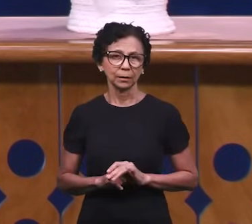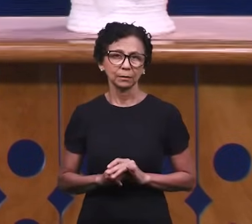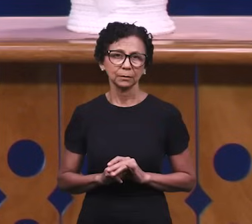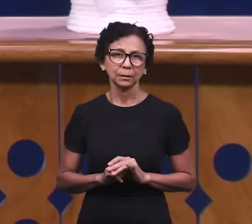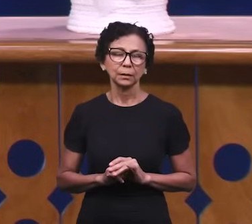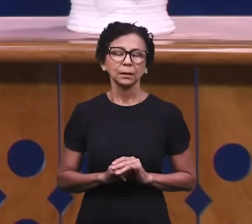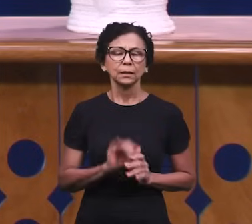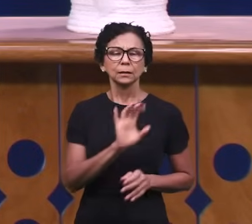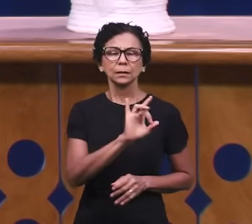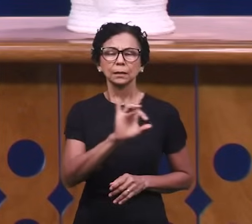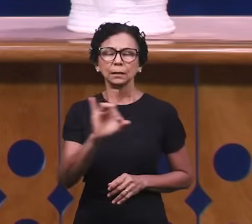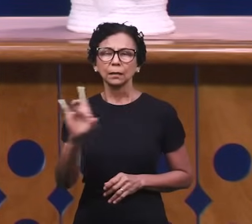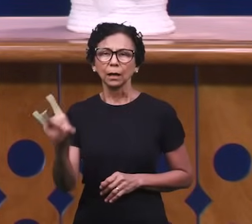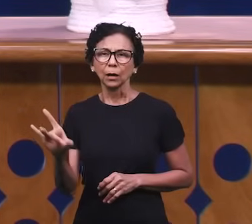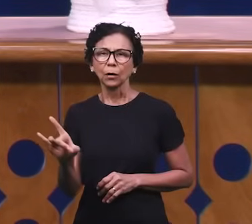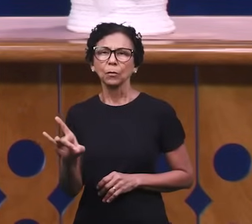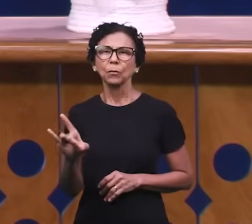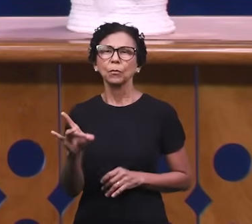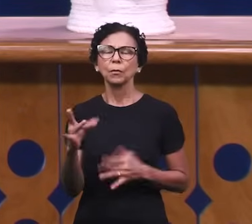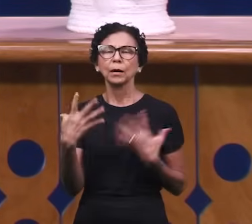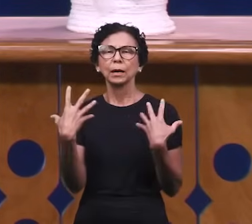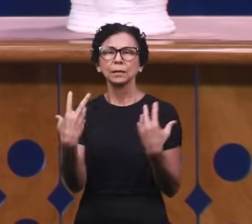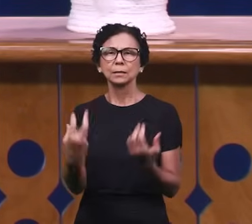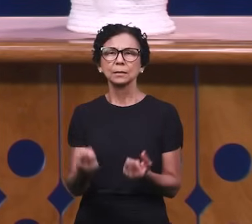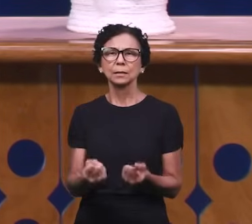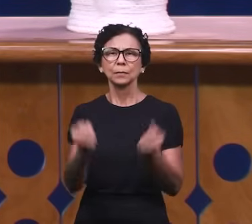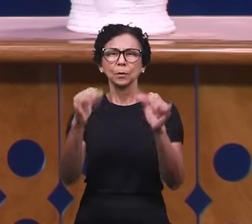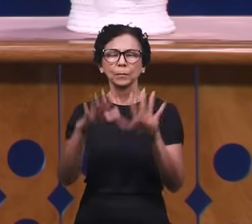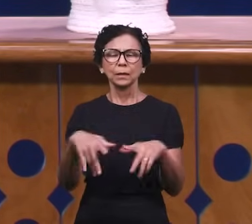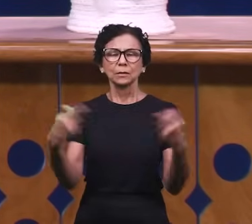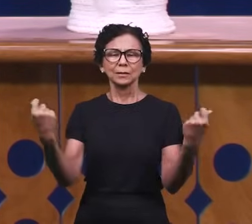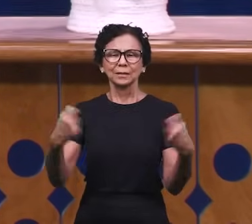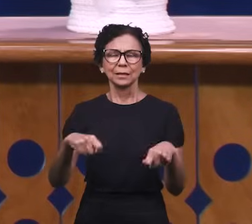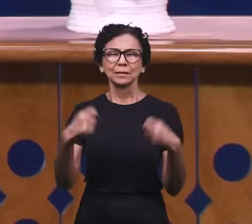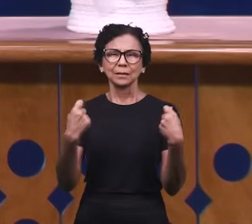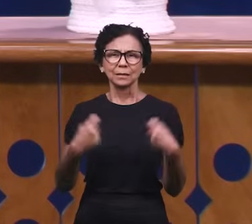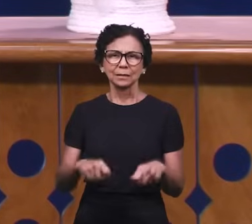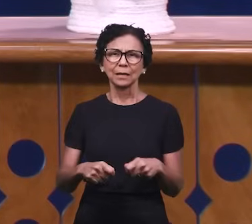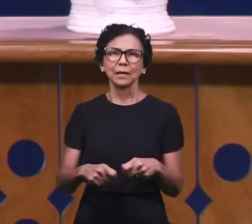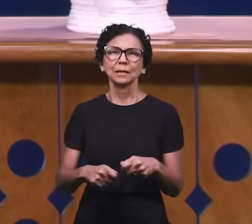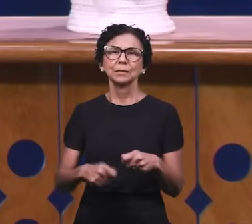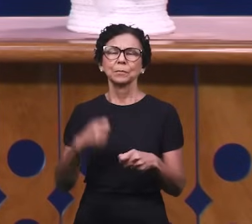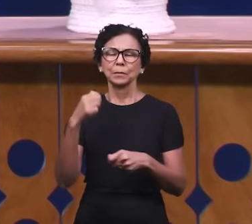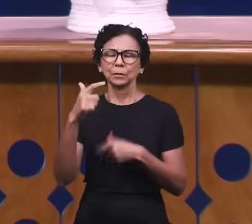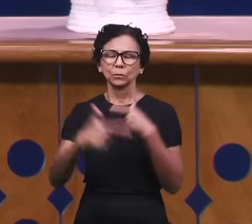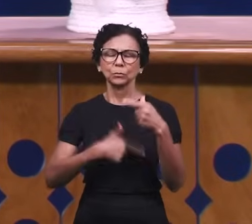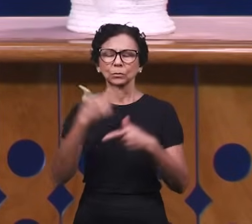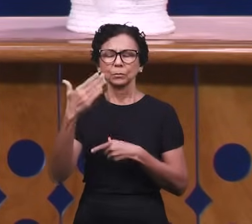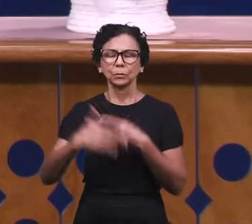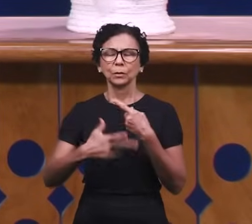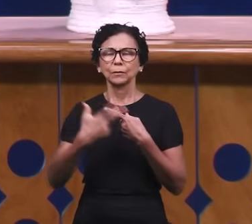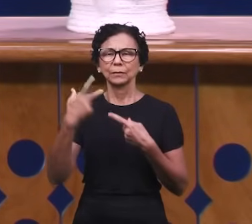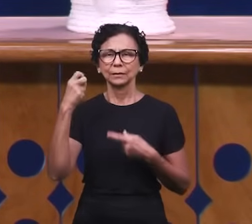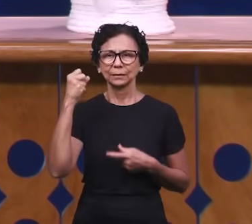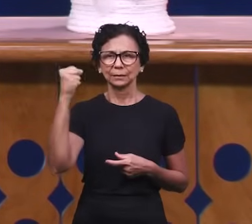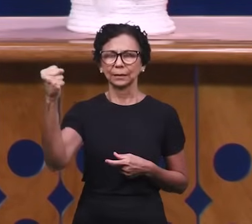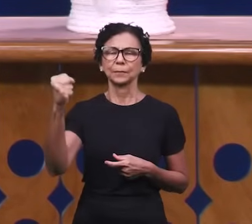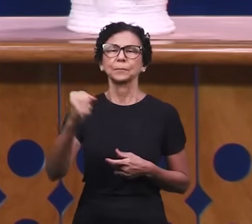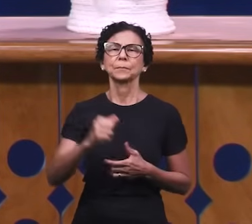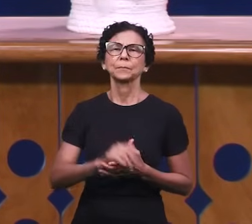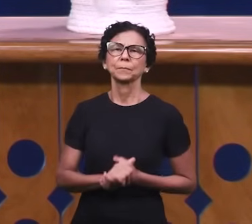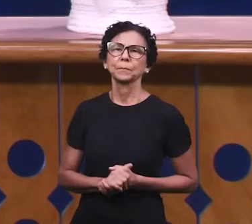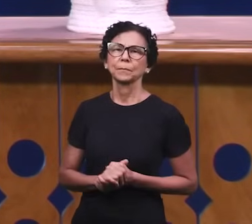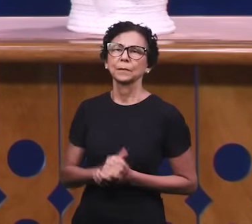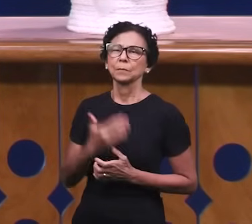abençoado por ti, receba do Senhor a porção necessária para vencer as lutas, as provas e serem,